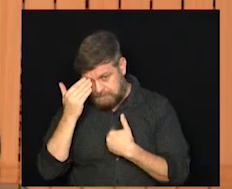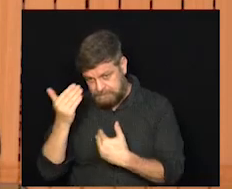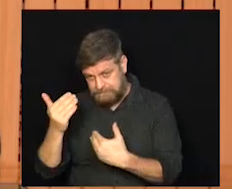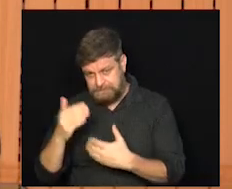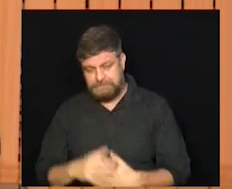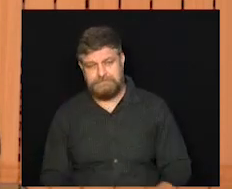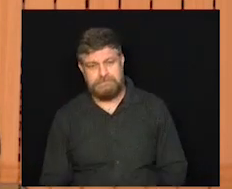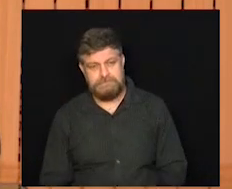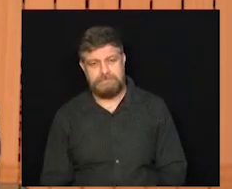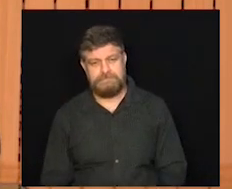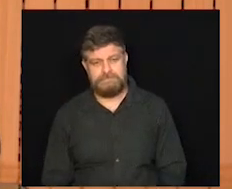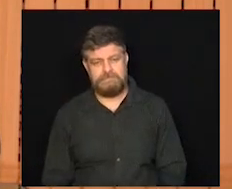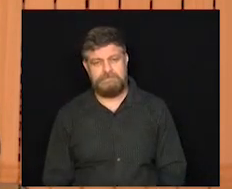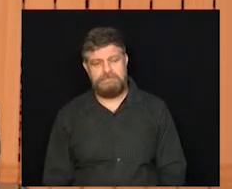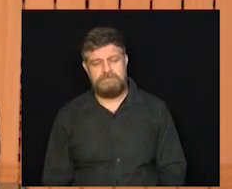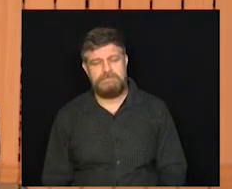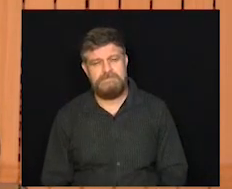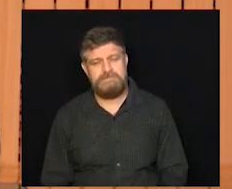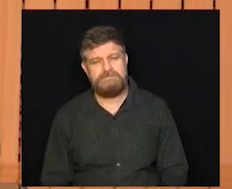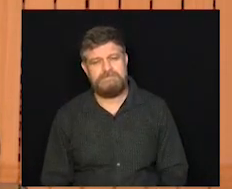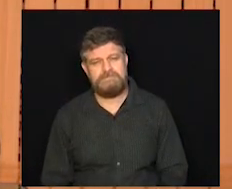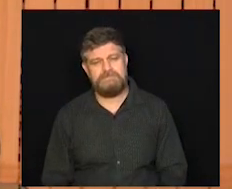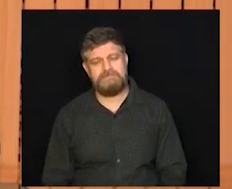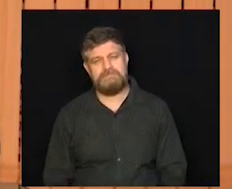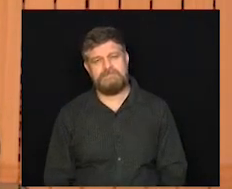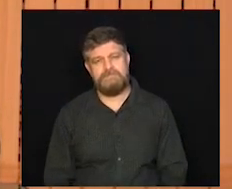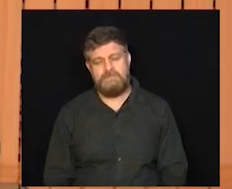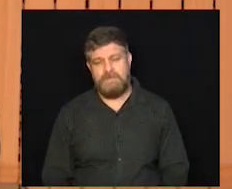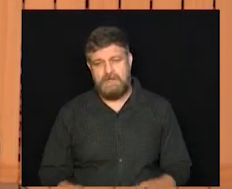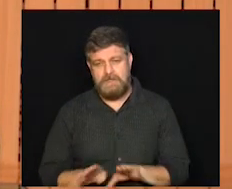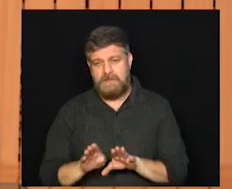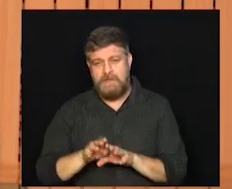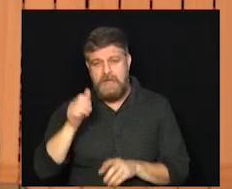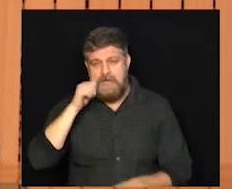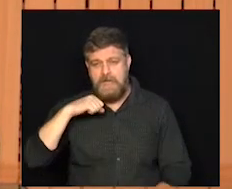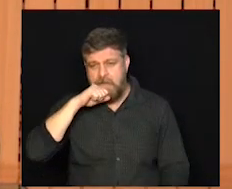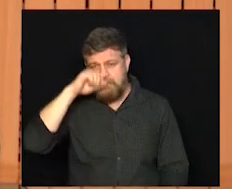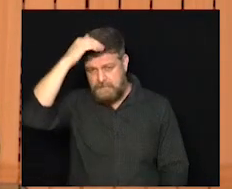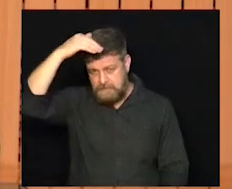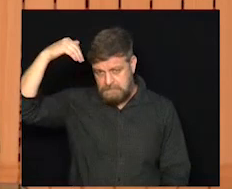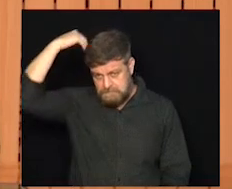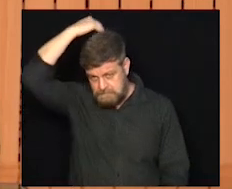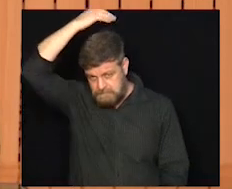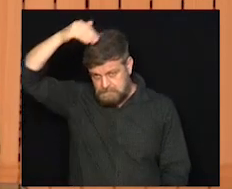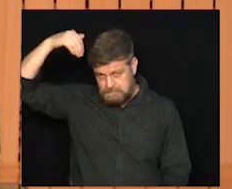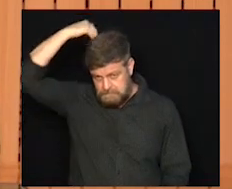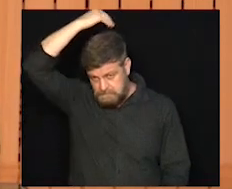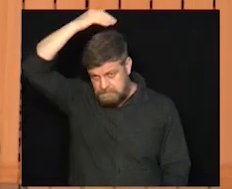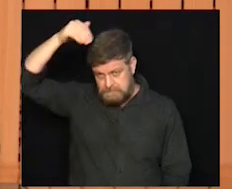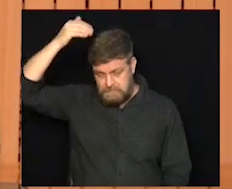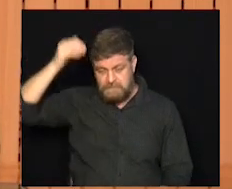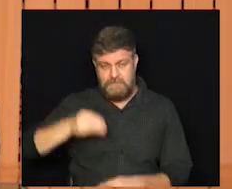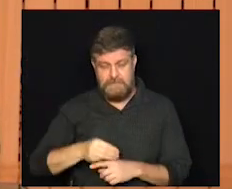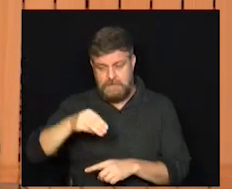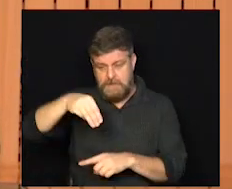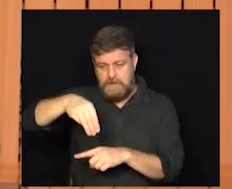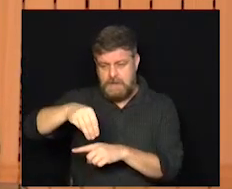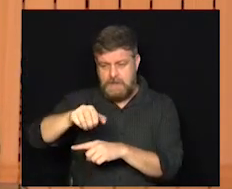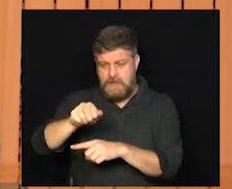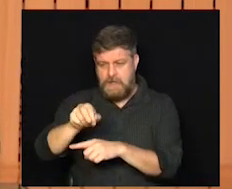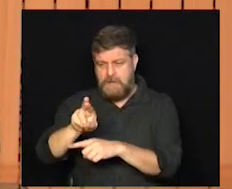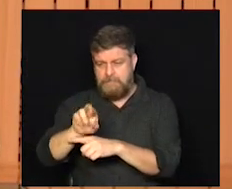a nossa querida mãe de santo, a Marisa Antônia Azevedo,